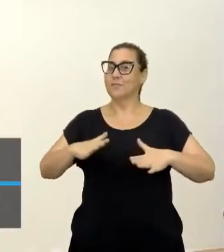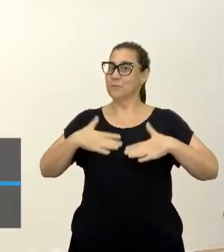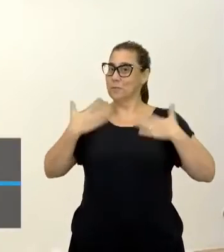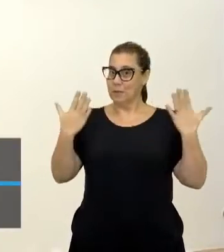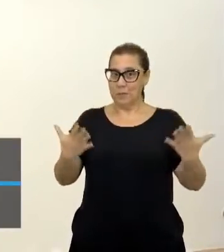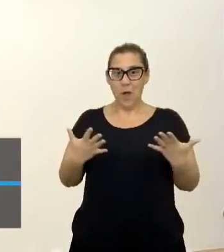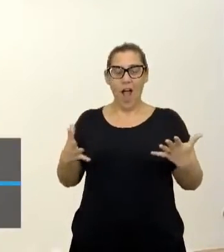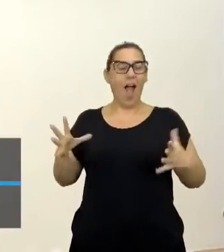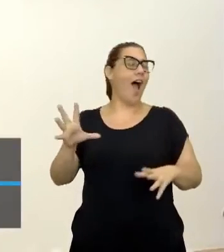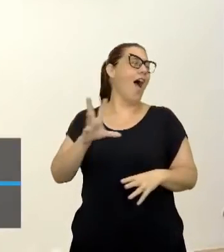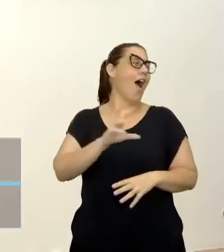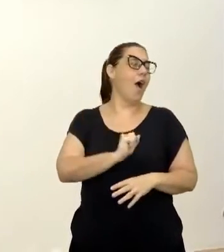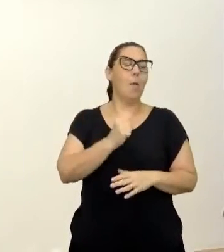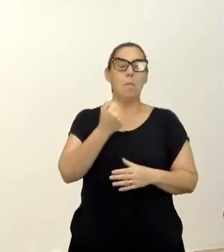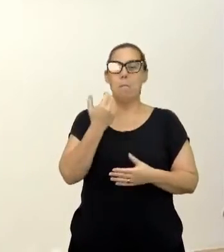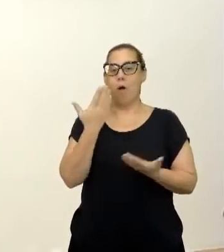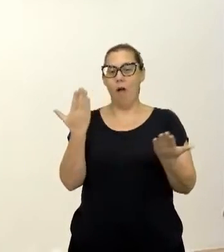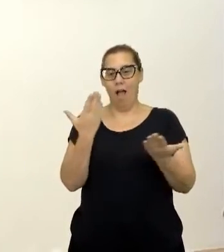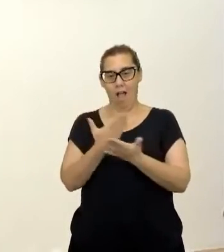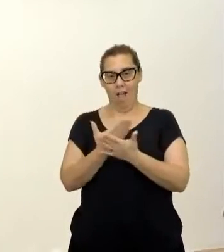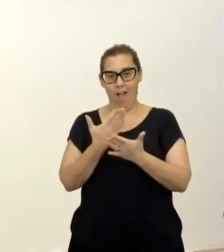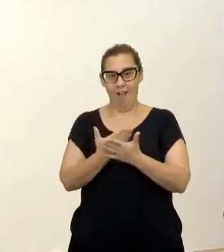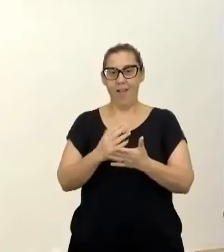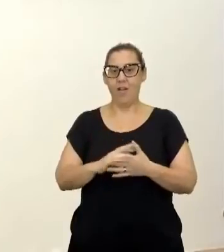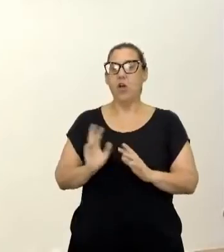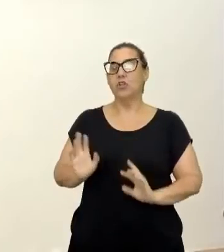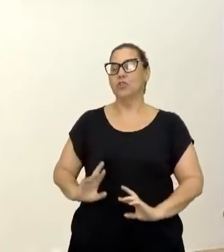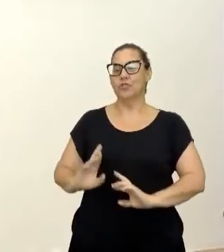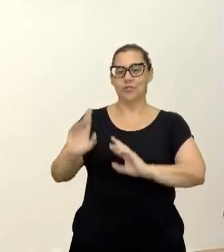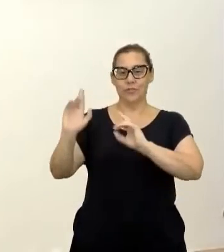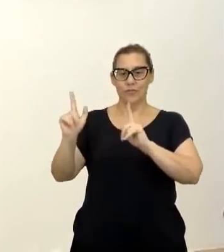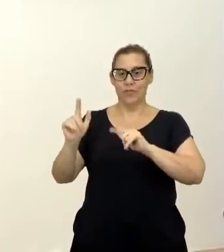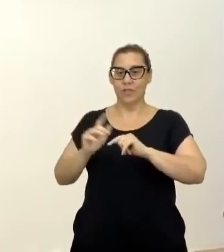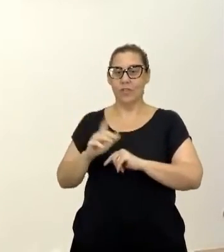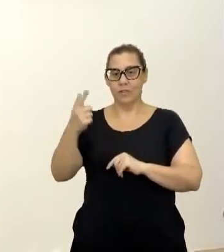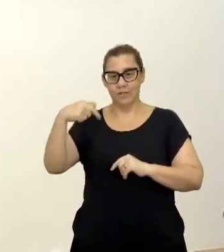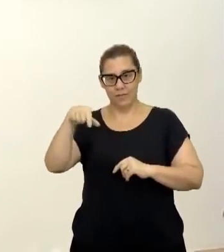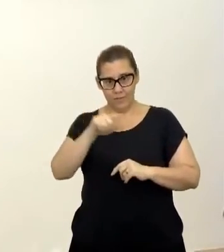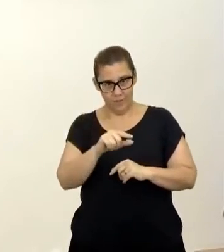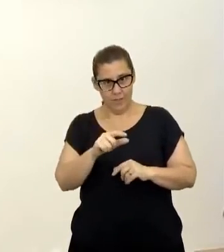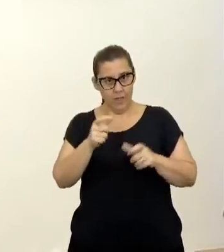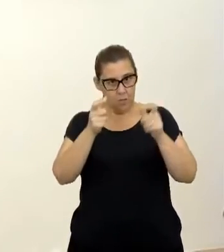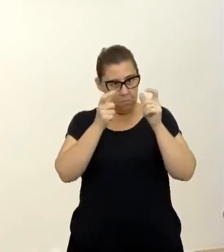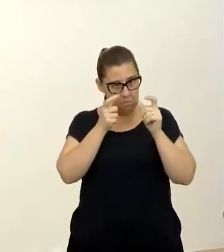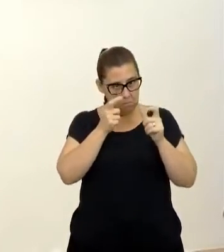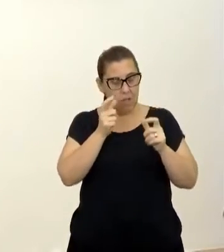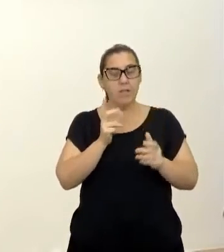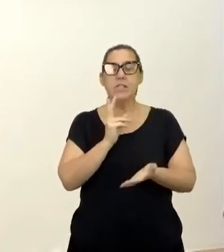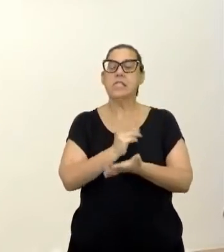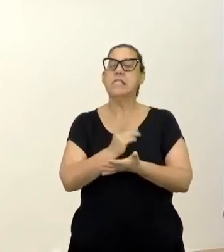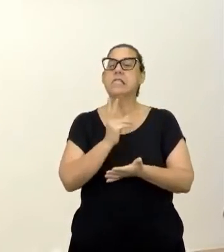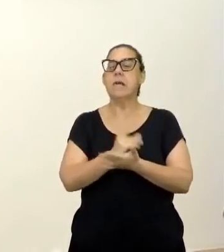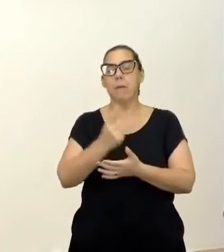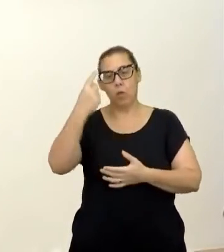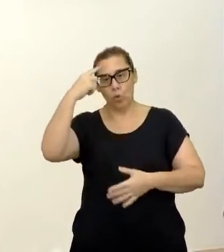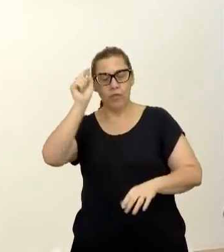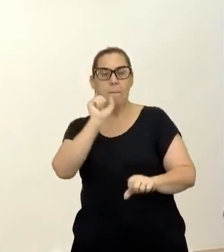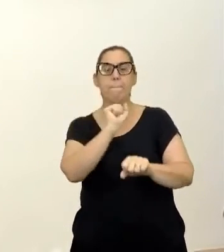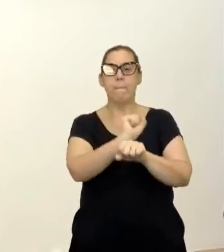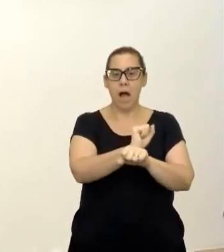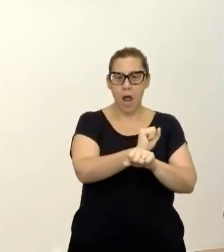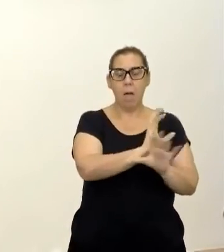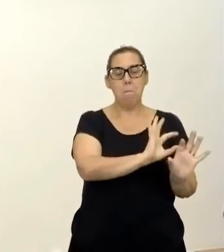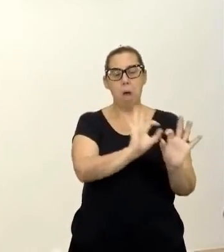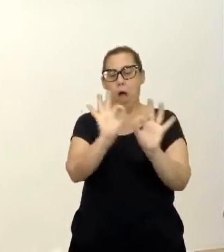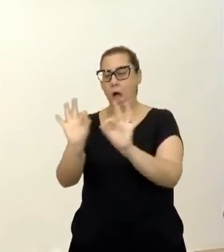que eu amo esta aula aqui. É um pouco assim diferenciada, mas vocês assistam sempre que vocês tiverem dúvida, pausa aí